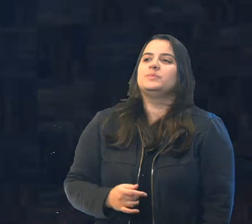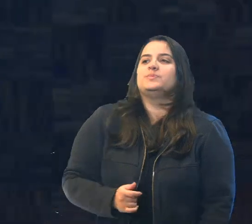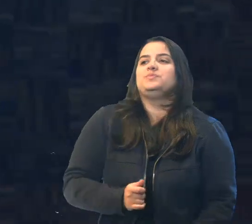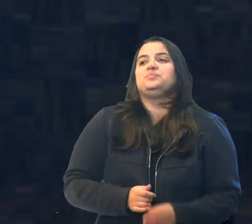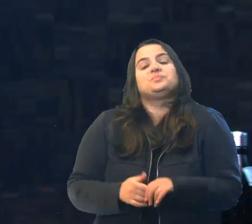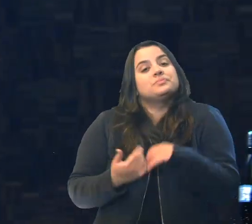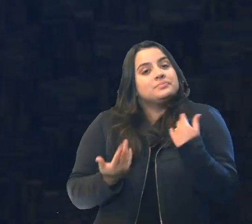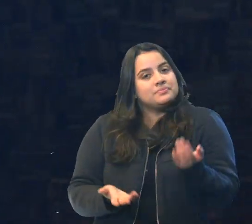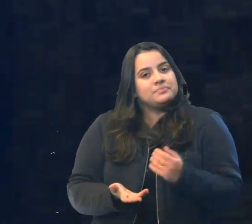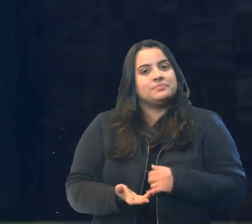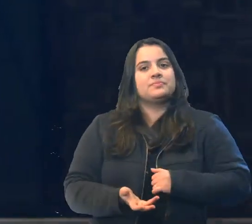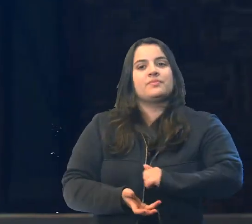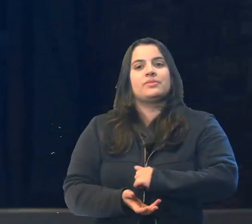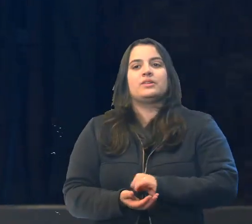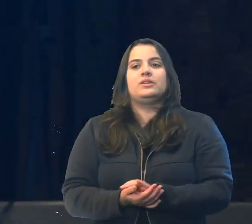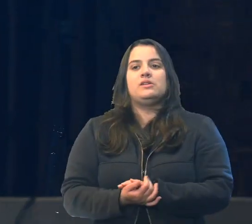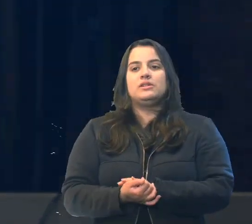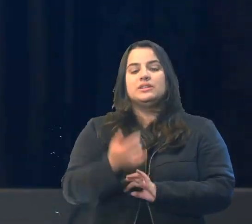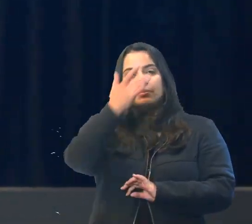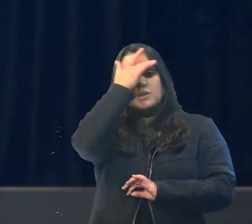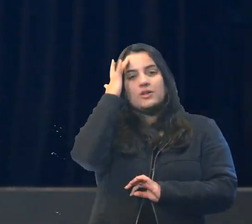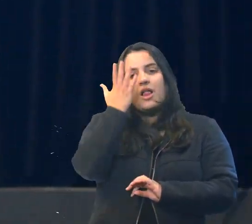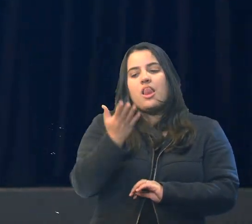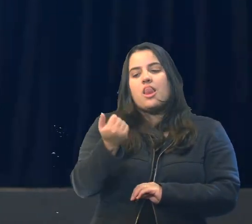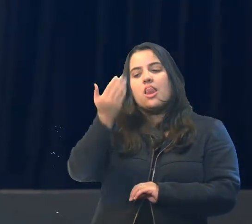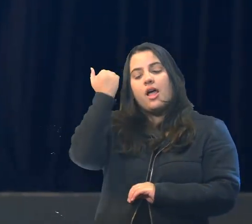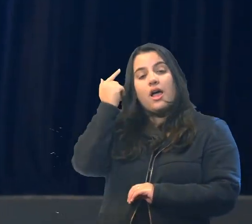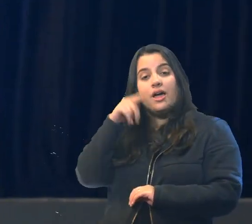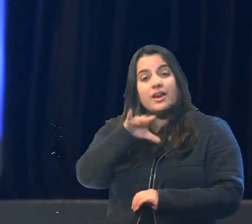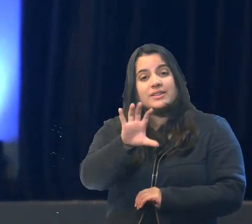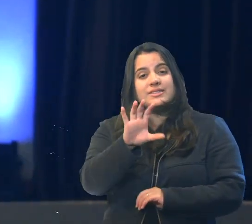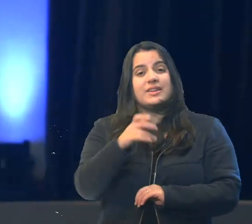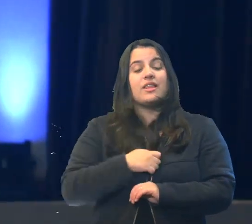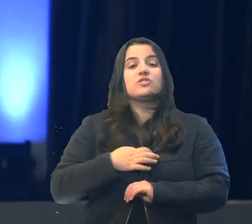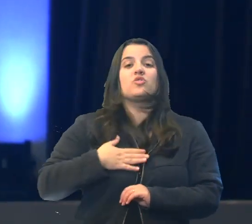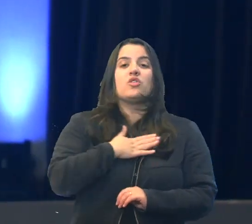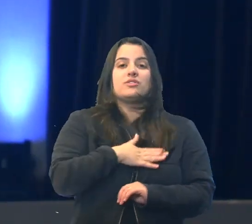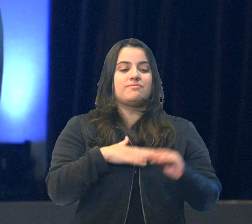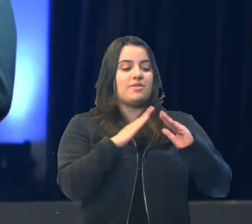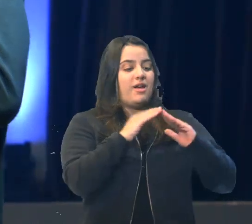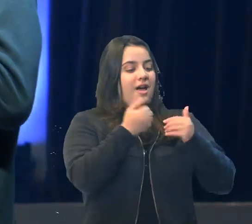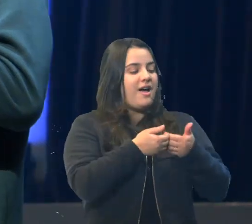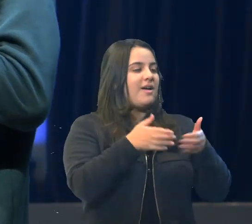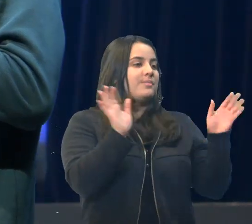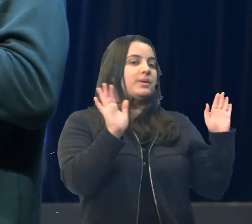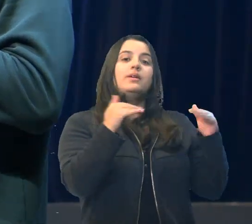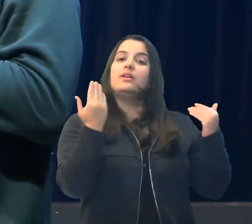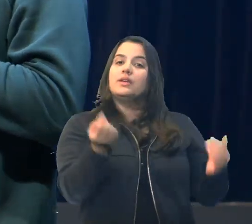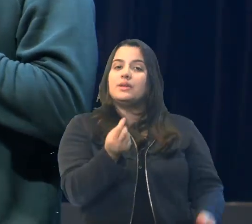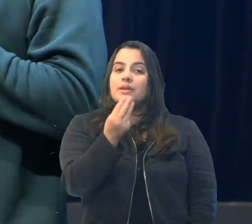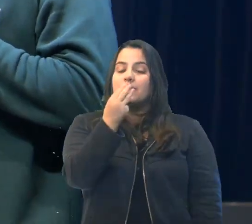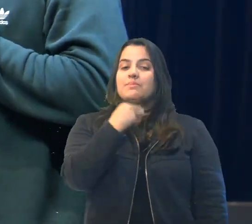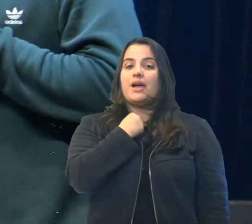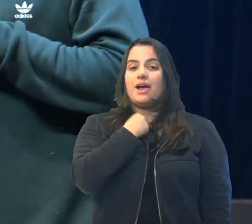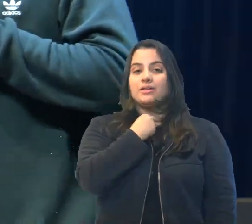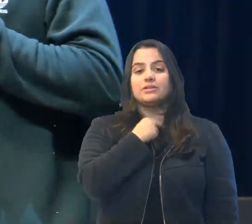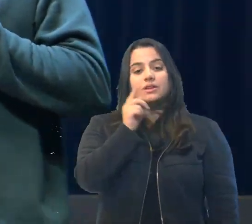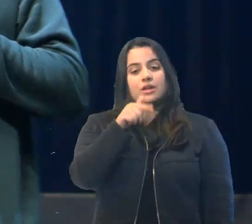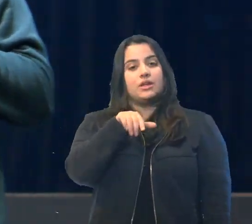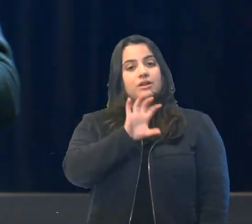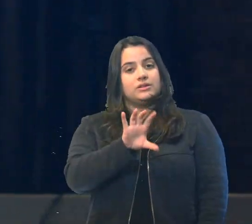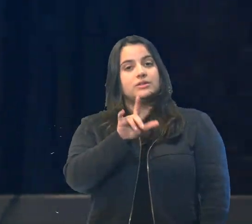As pessoas no Antigo Oriente eram todas bem receptivas. E Marta era assim. Ela era uma